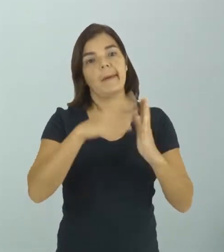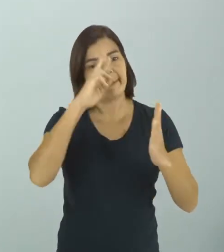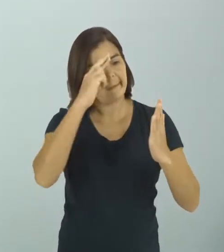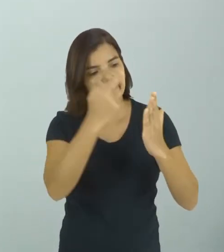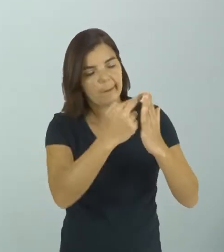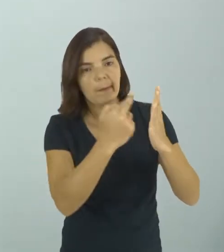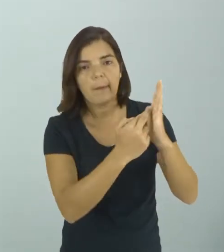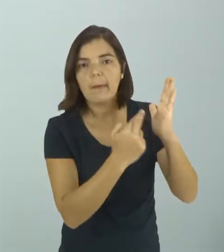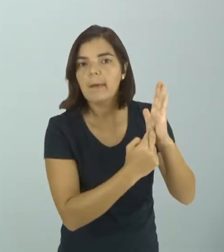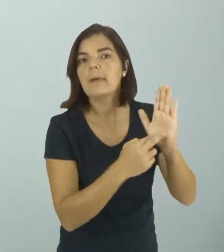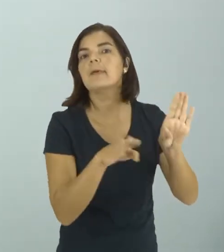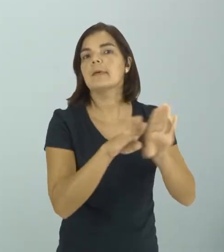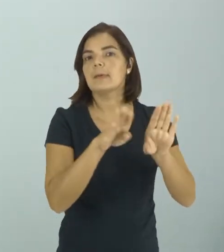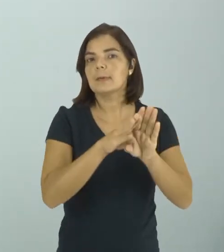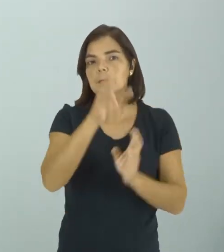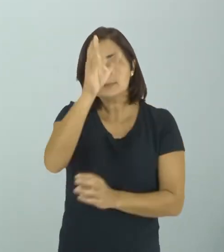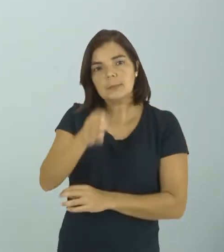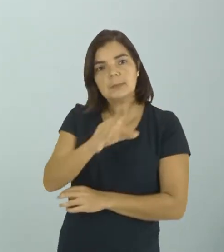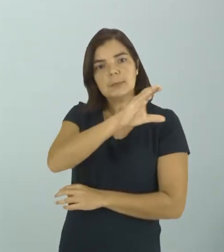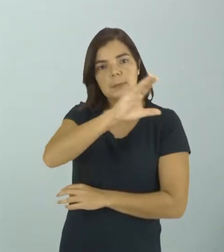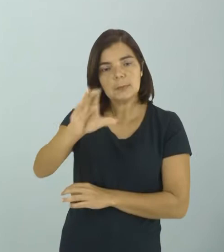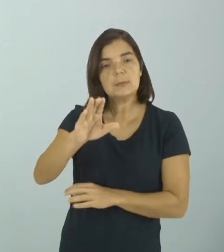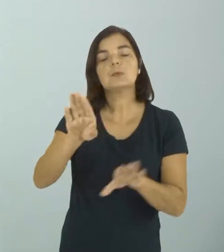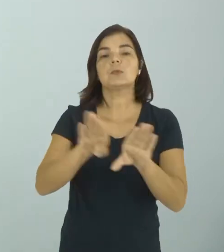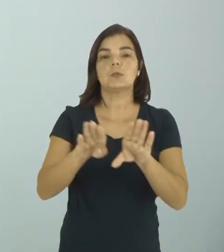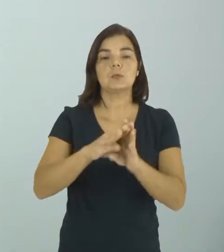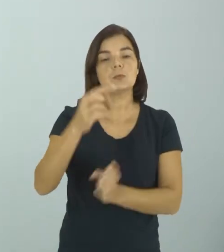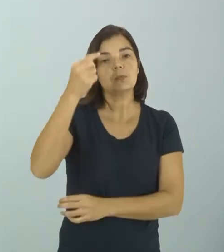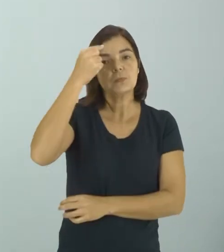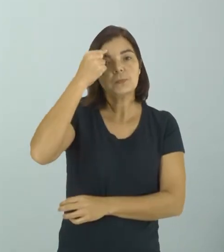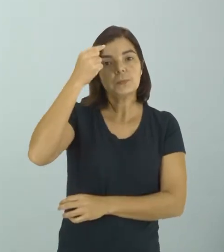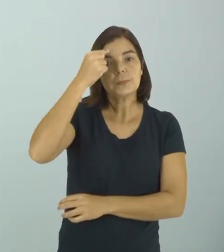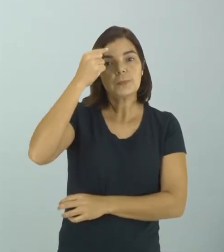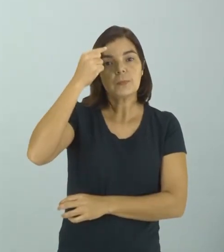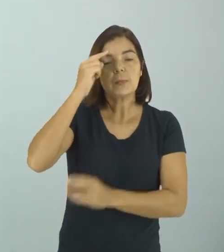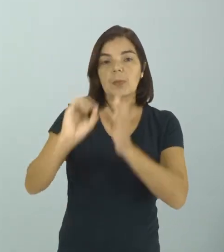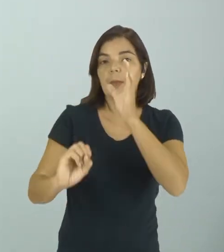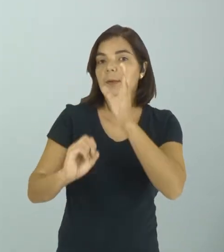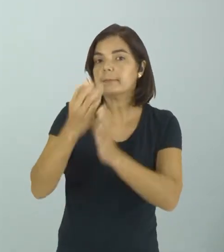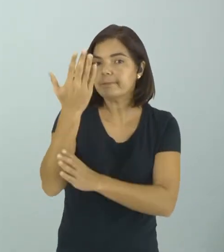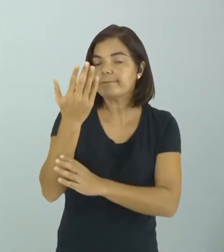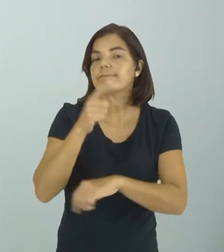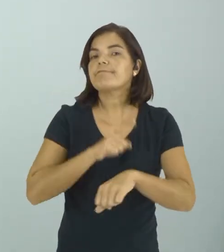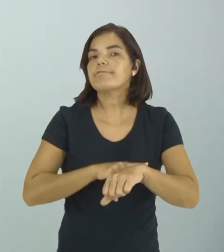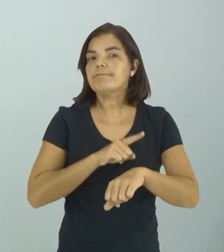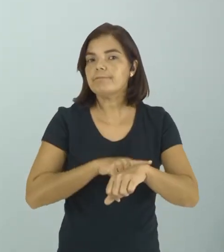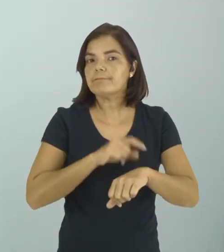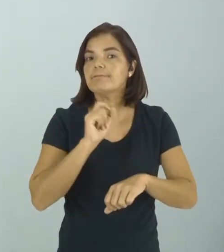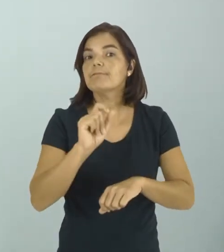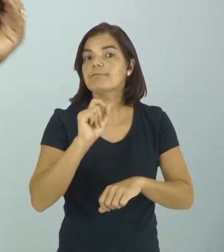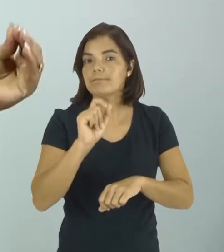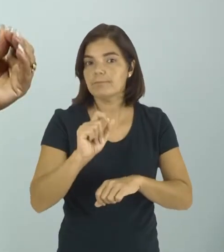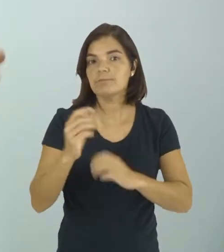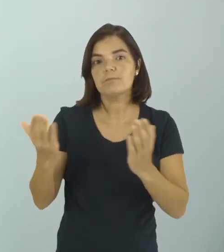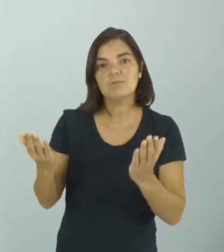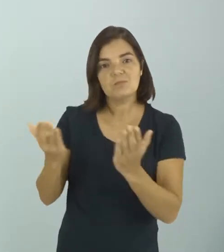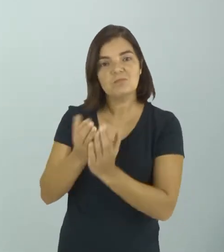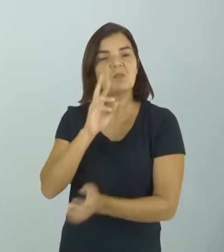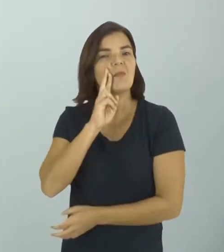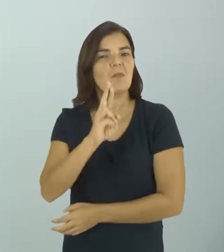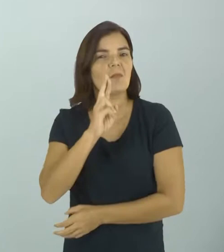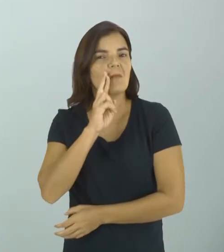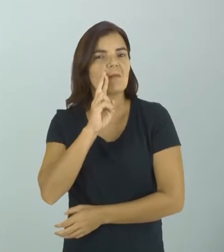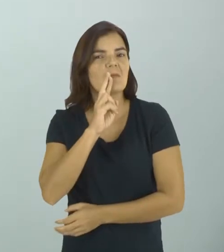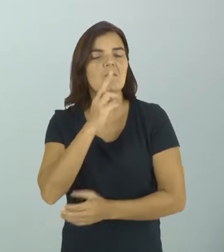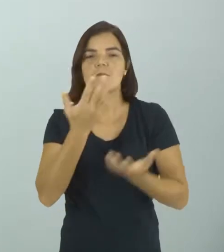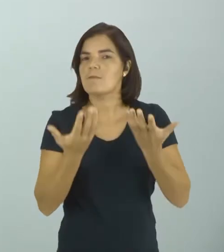anteriormente. Então, essas religiões, o pensamento que está surgindo naquele momento é de protestar, ir